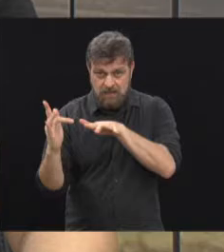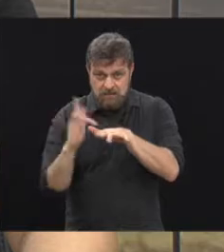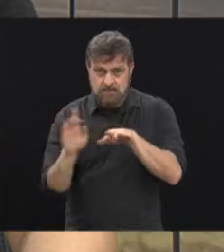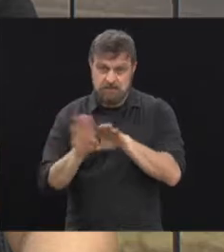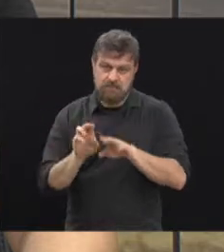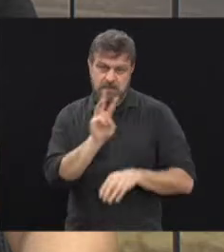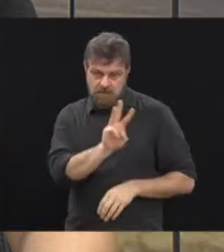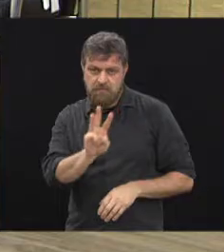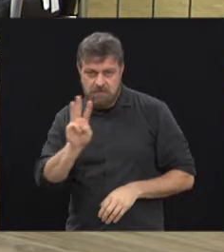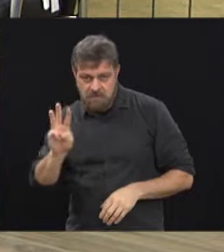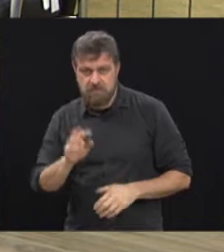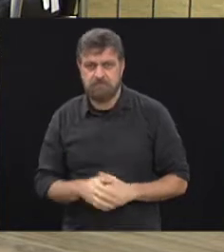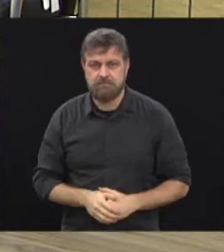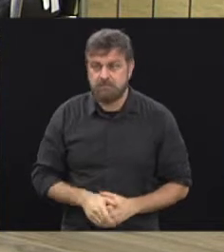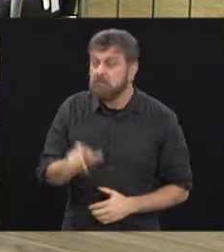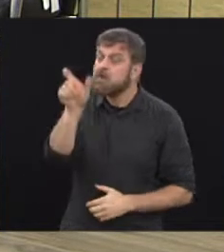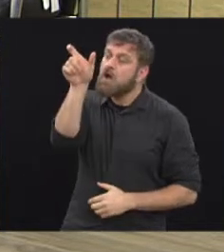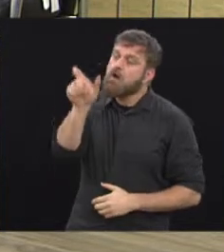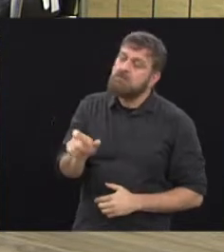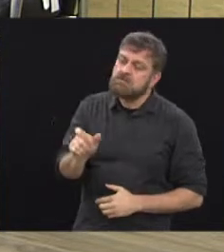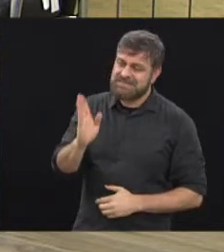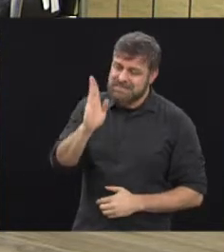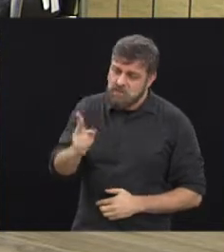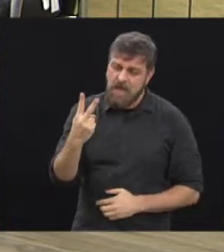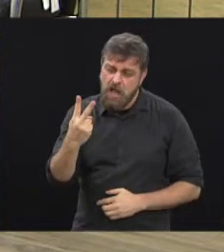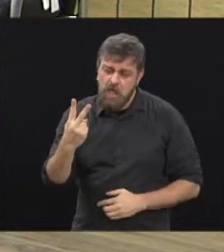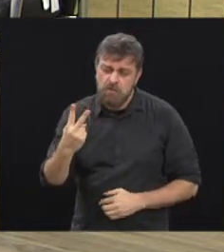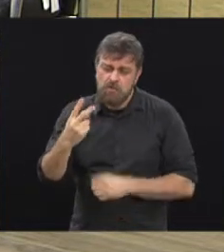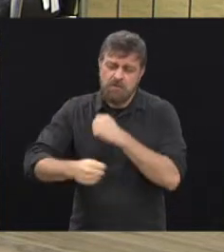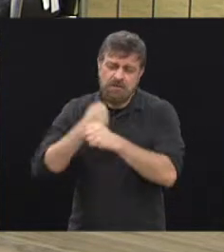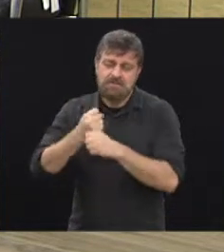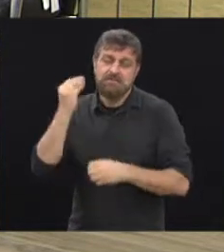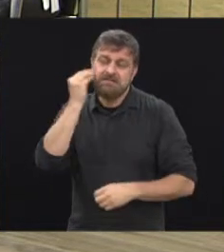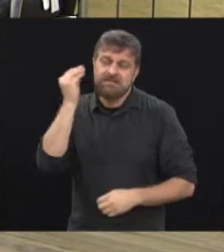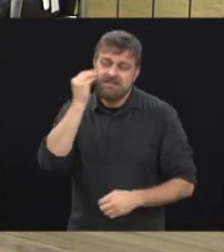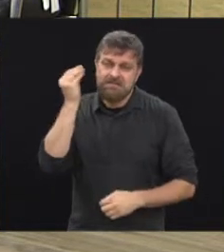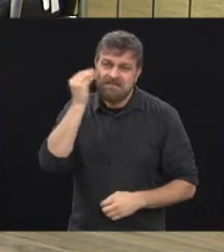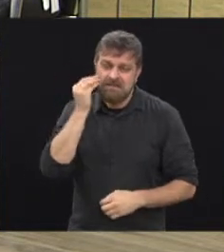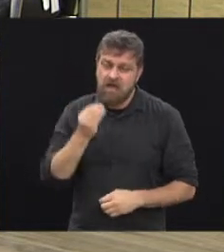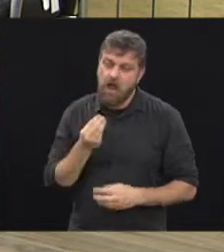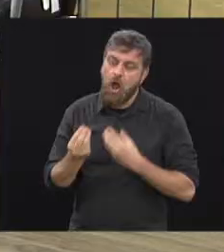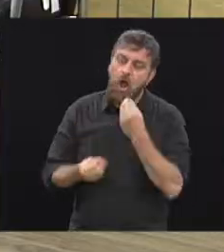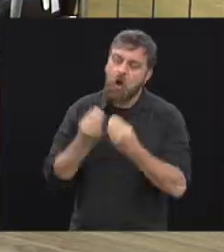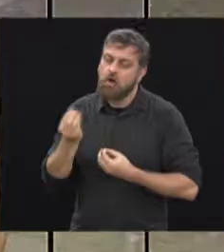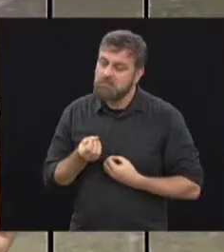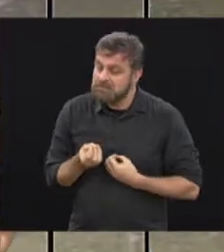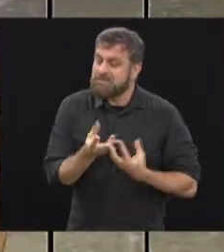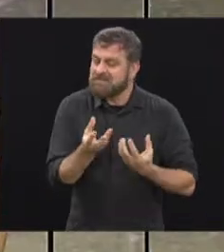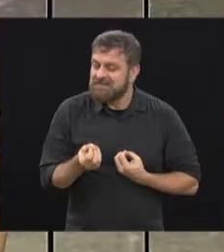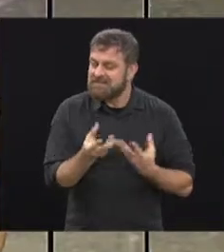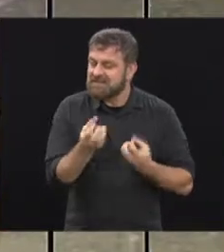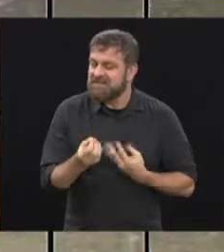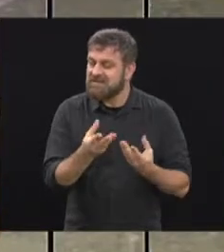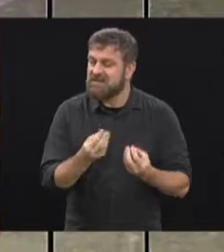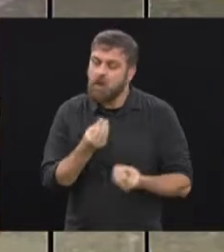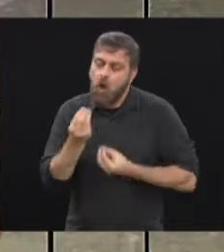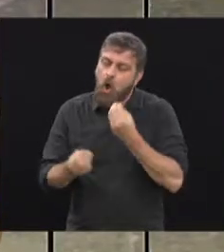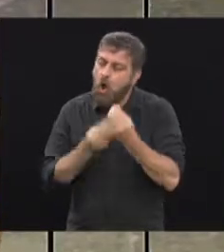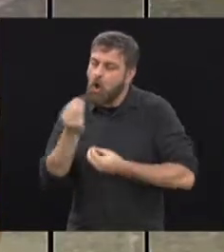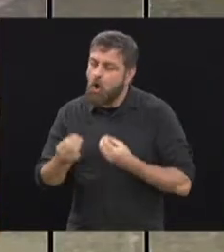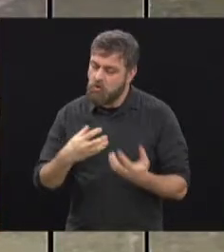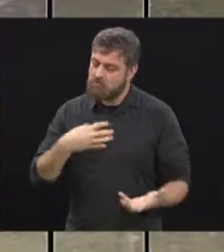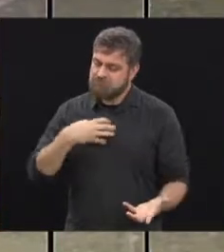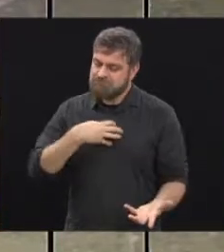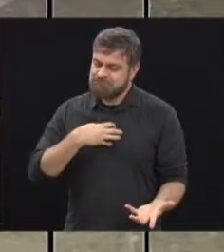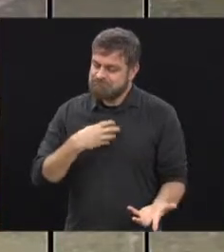no site. Você, como passou 2 anos fazendo isso, o que você pode contar de diferente, de alguma experiência que